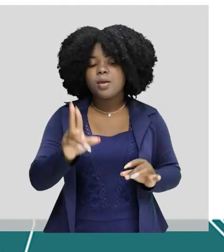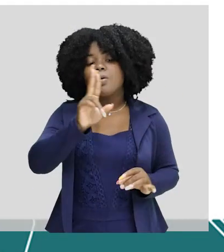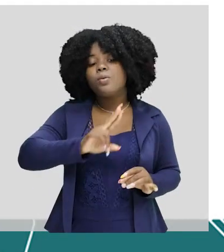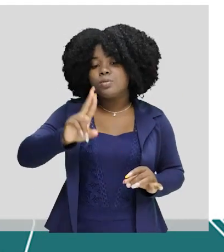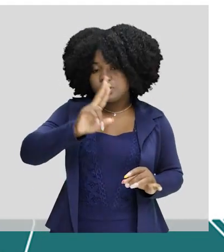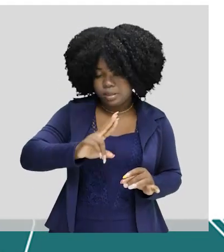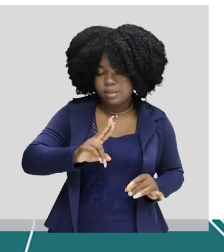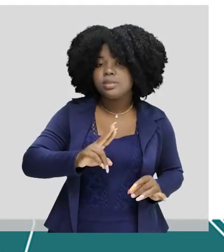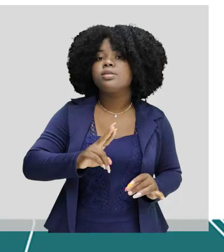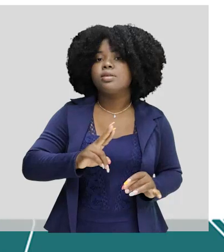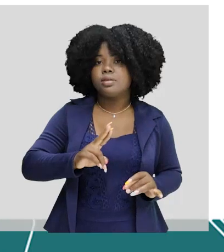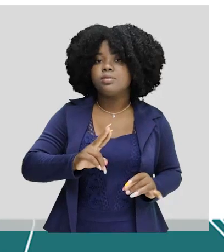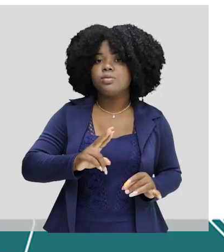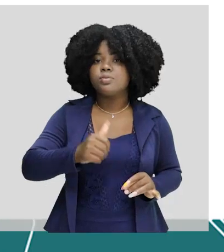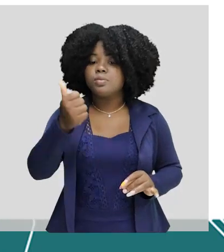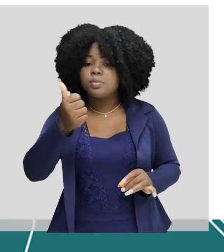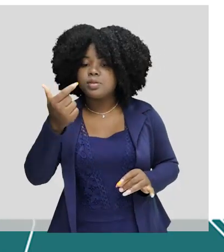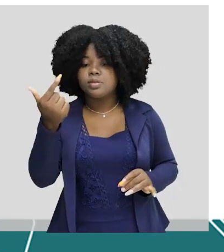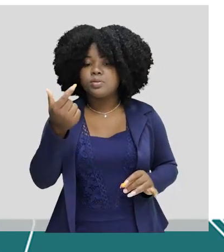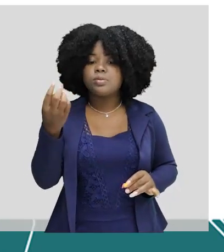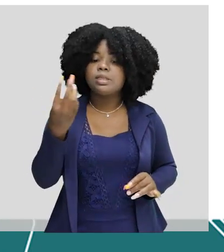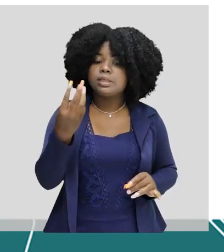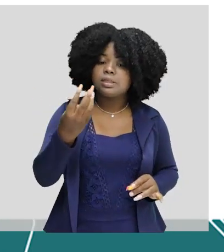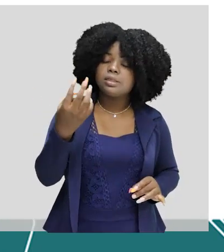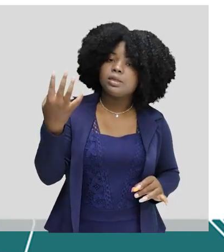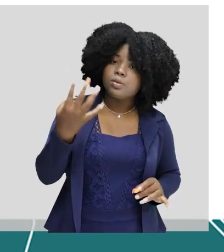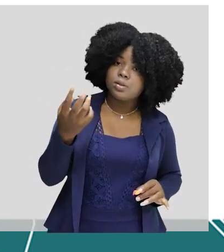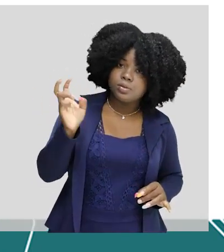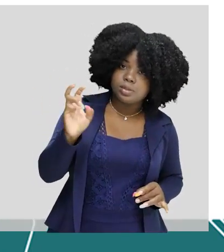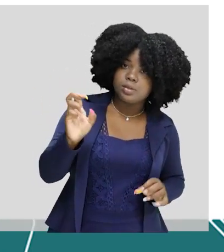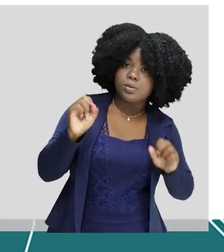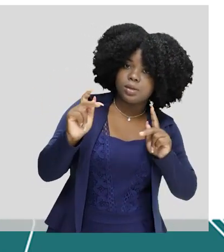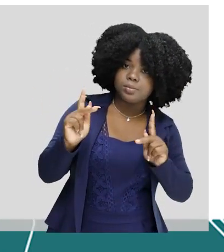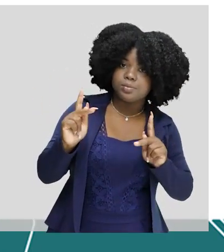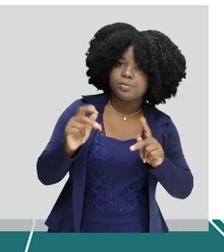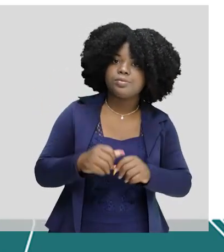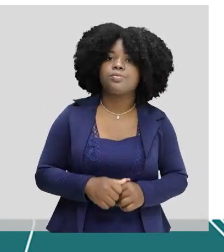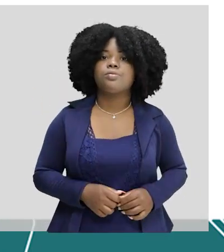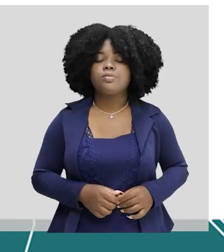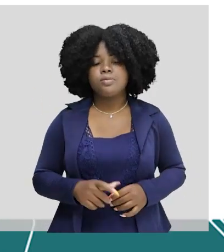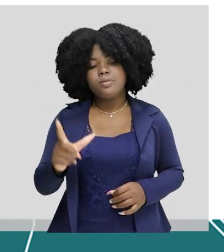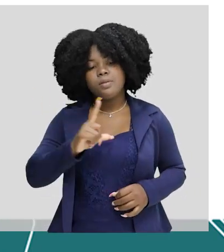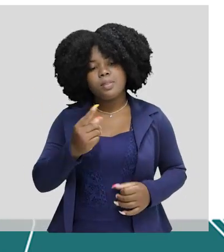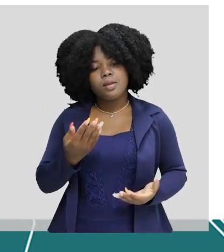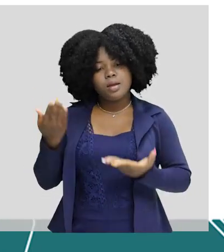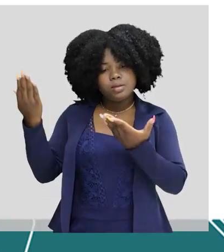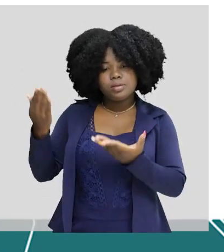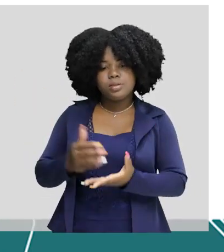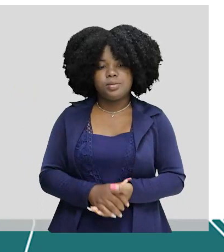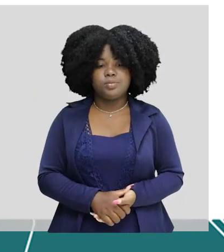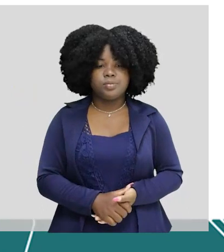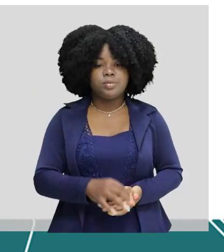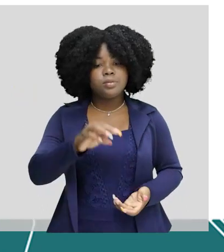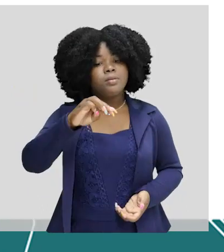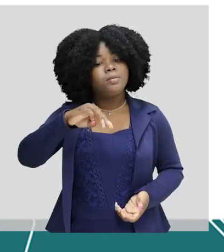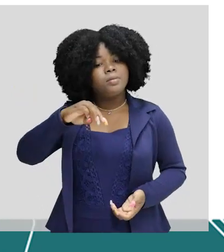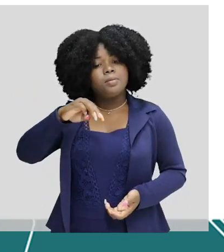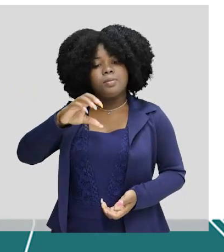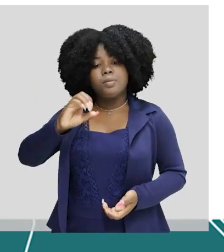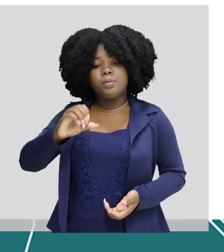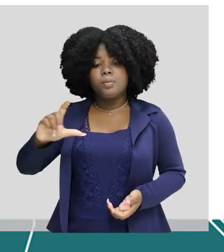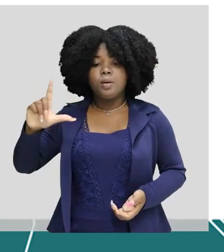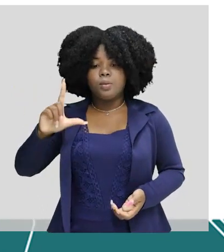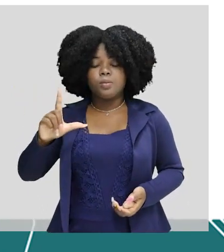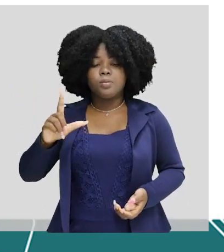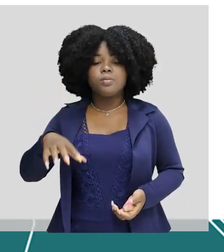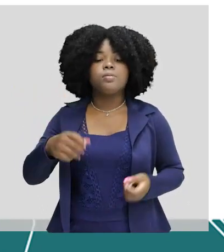aqueles passos, simplificando um pouco, certo? Primeiro, o cálculo das massas molares. A gente precisa